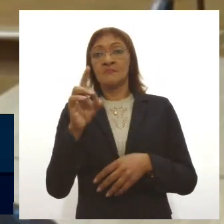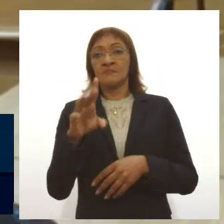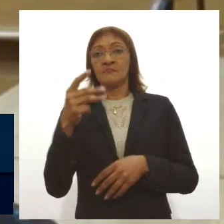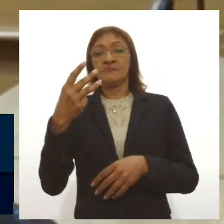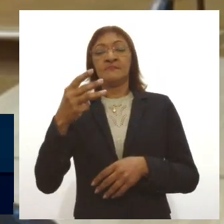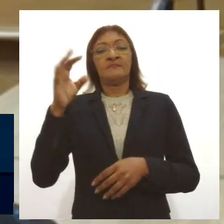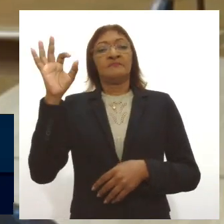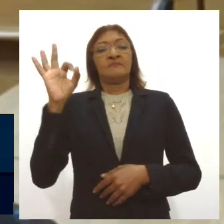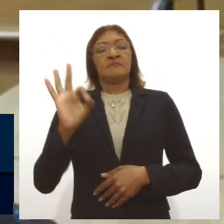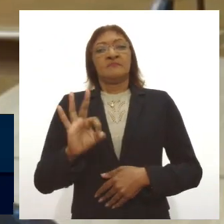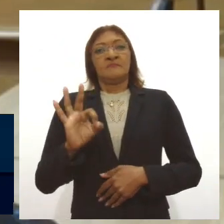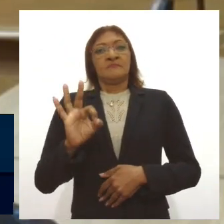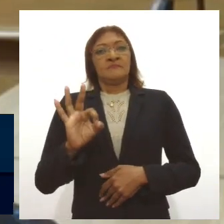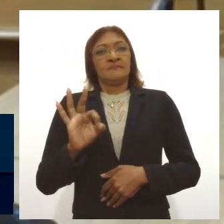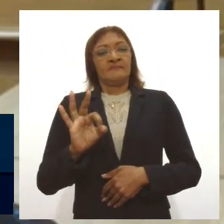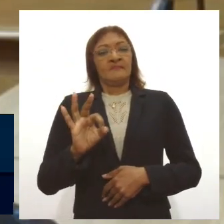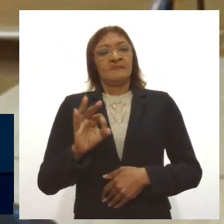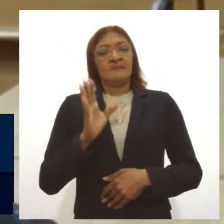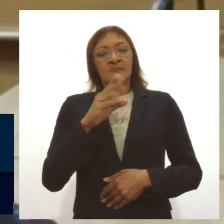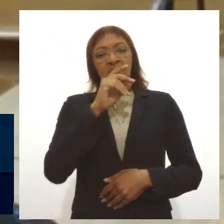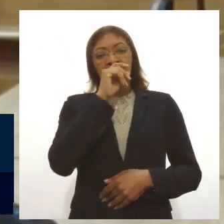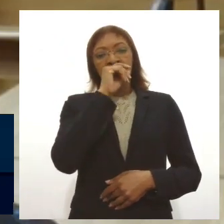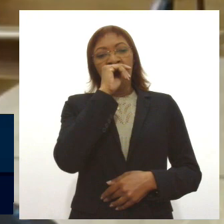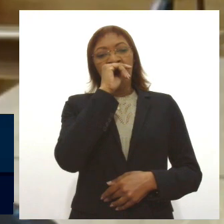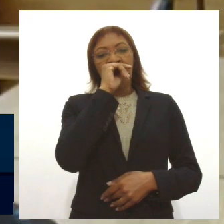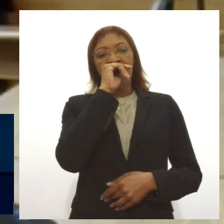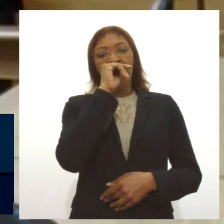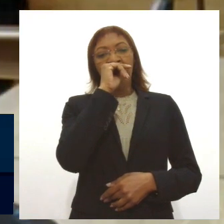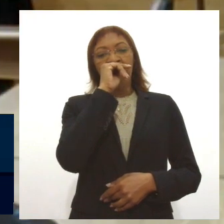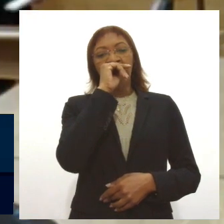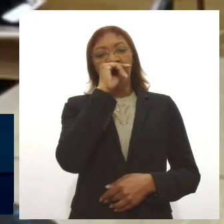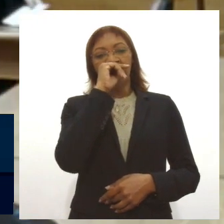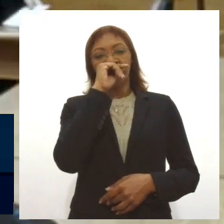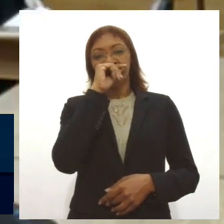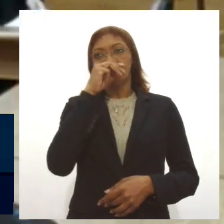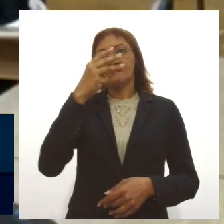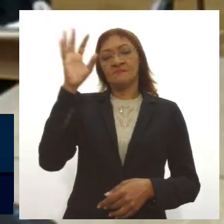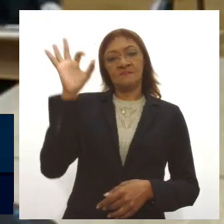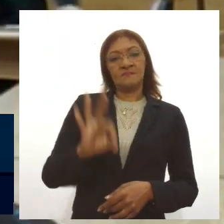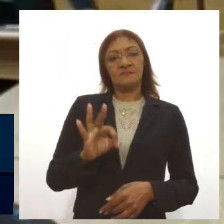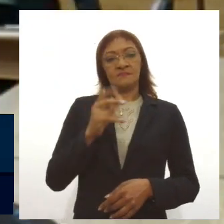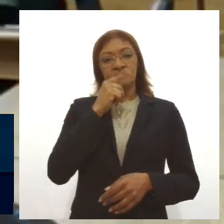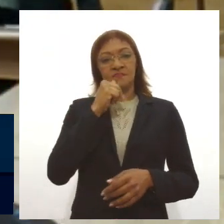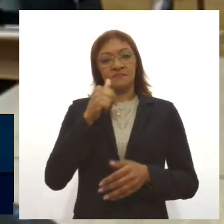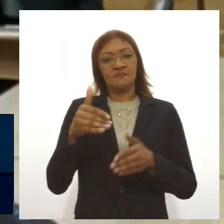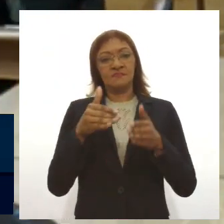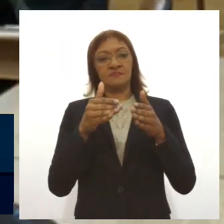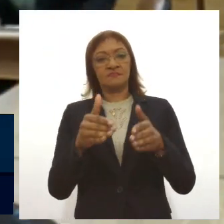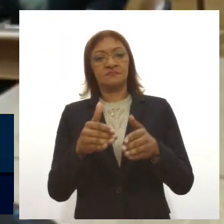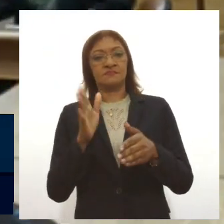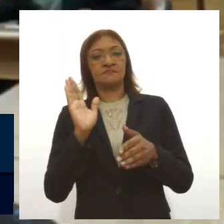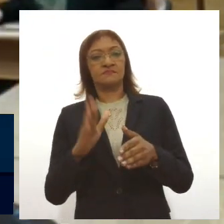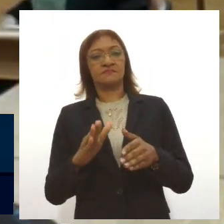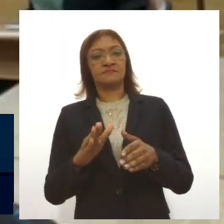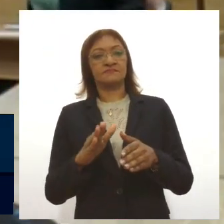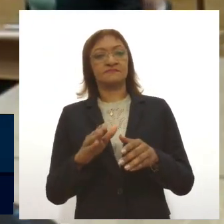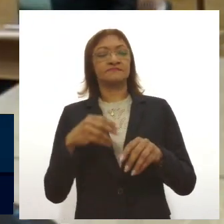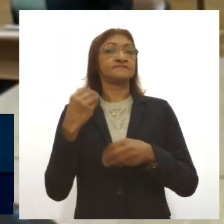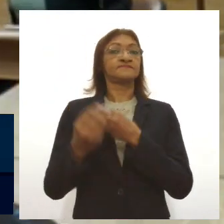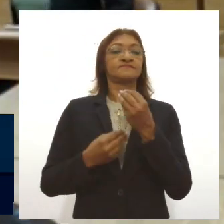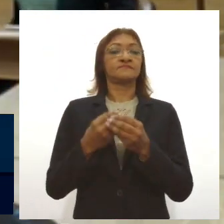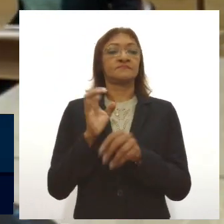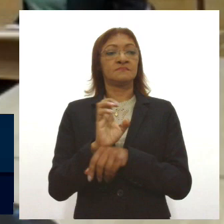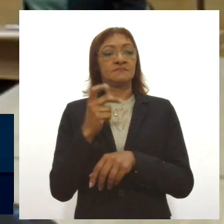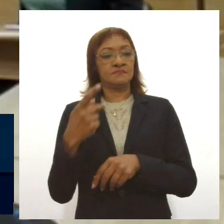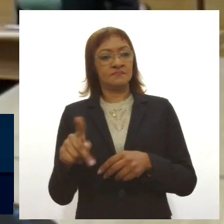cobertura de vegetação nativa, e esses 13% estão basicamente contidos nas unidades de conservação, sejam elas